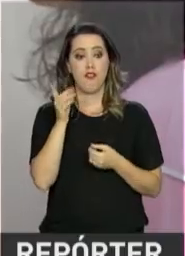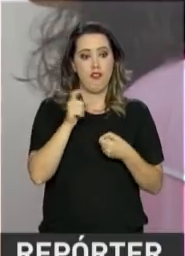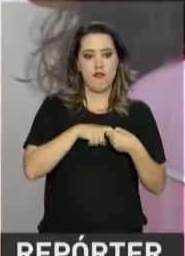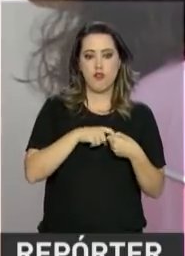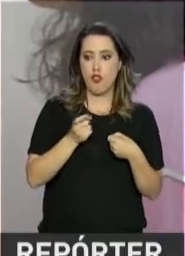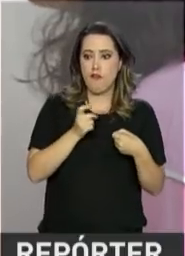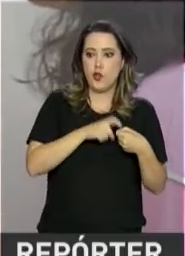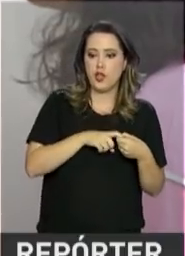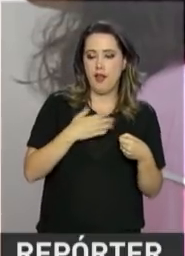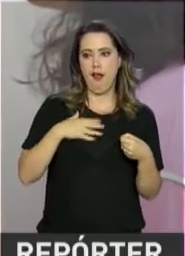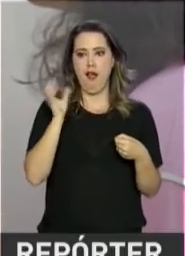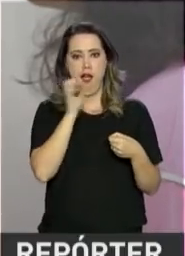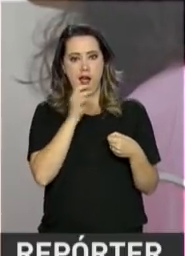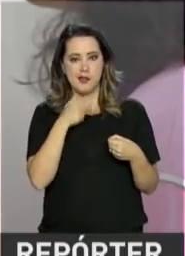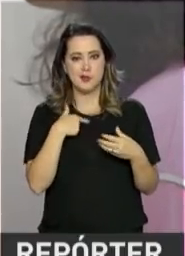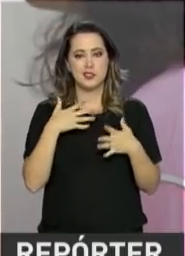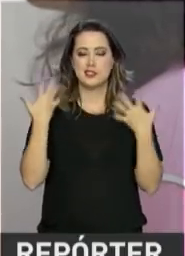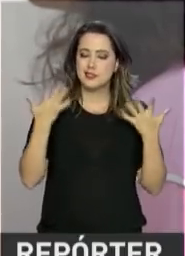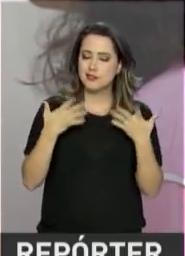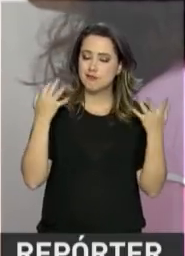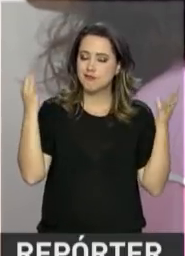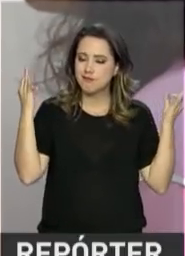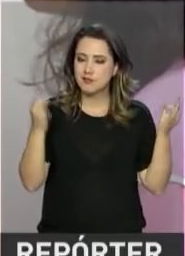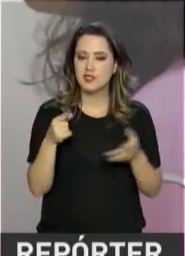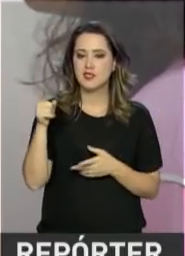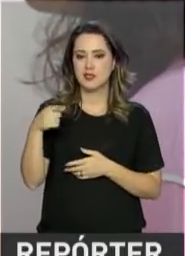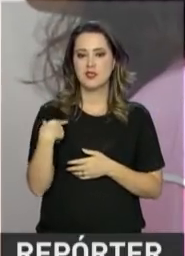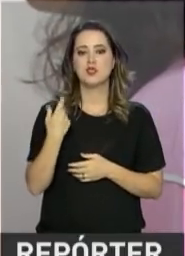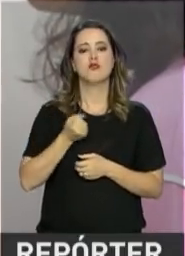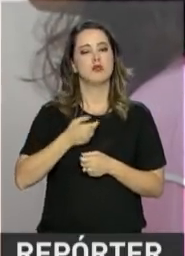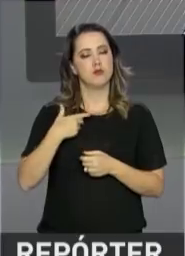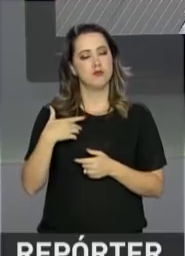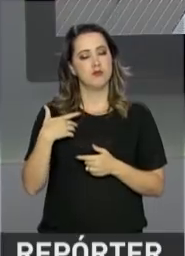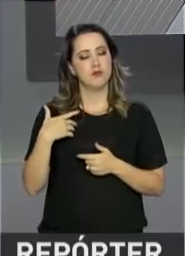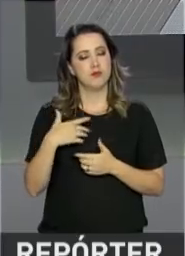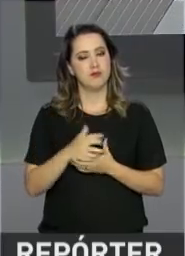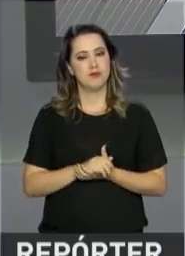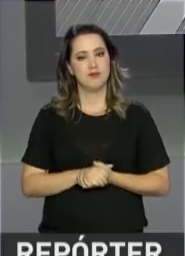vai voltar. É uma alegria muito grande. Ela é nossa guerreira mesmo.